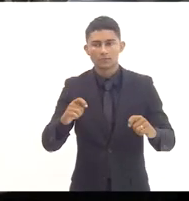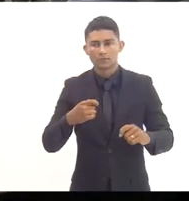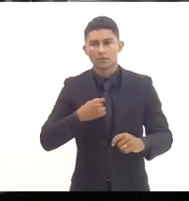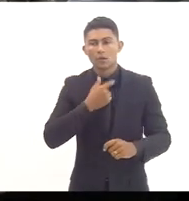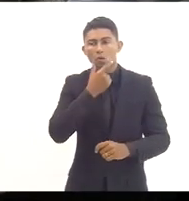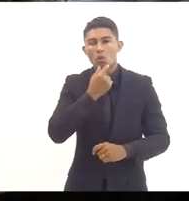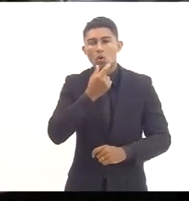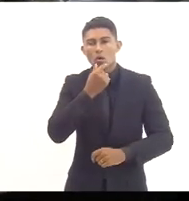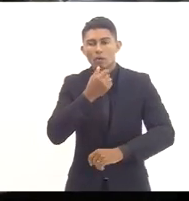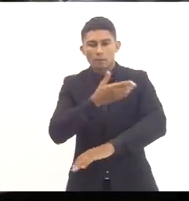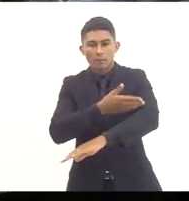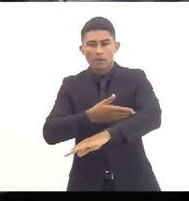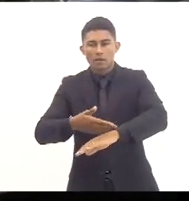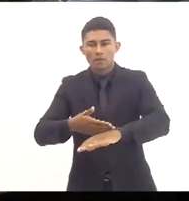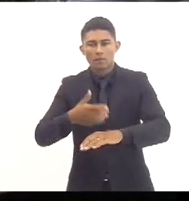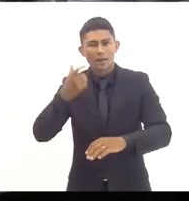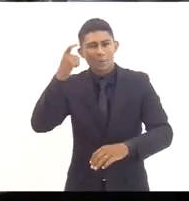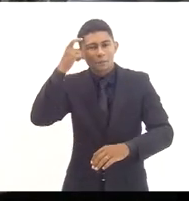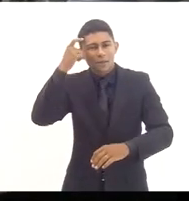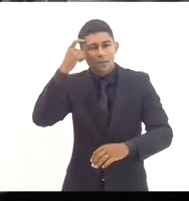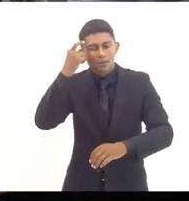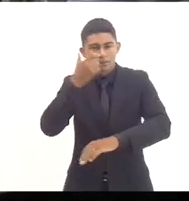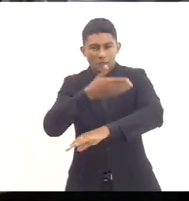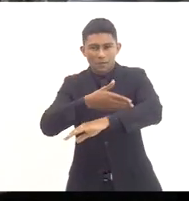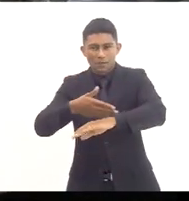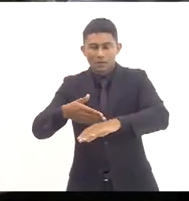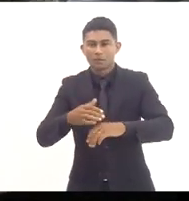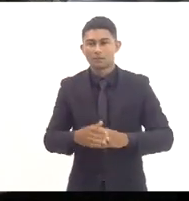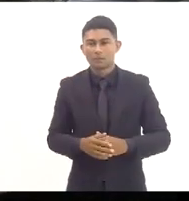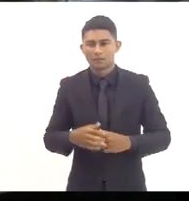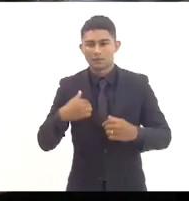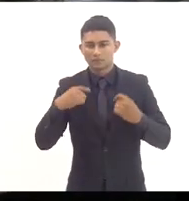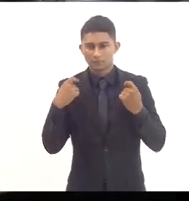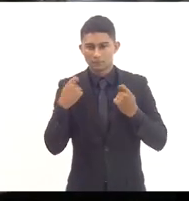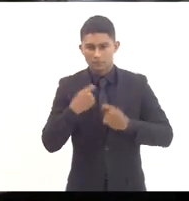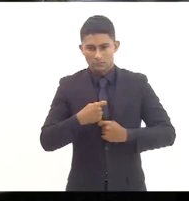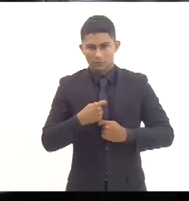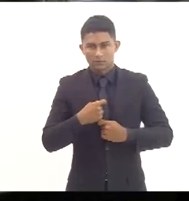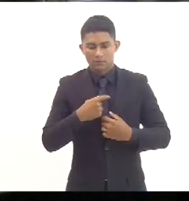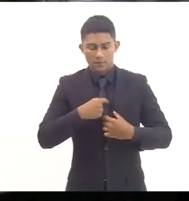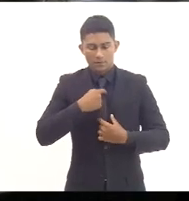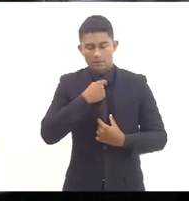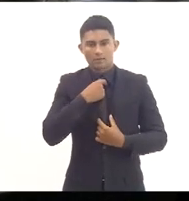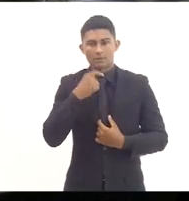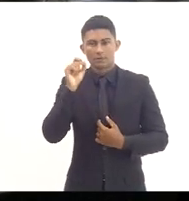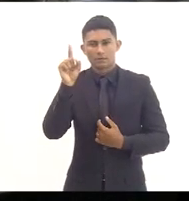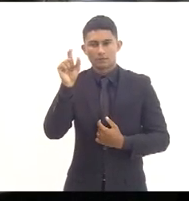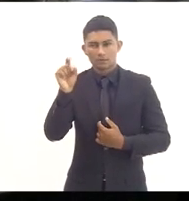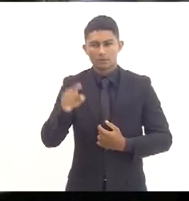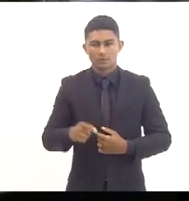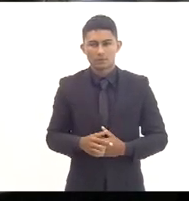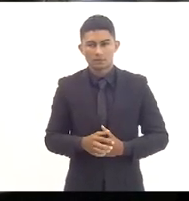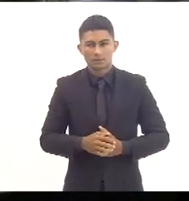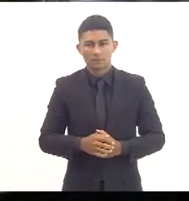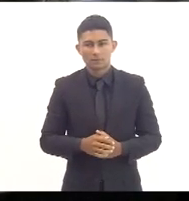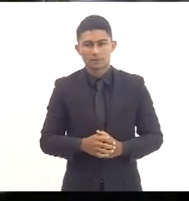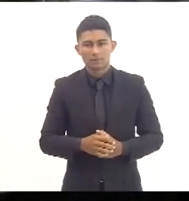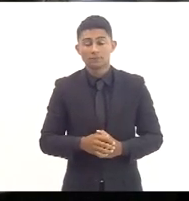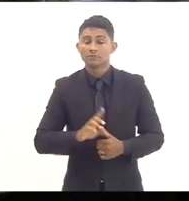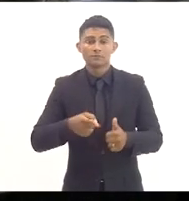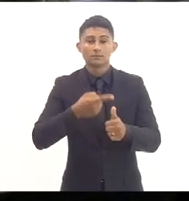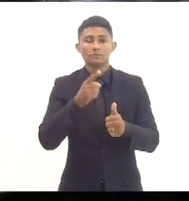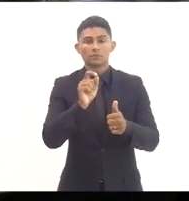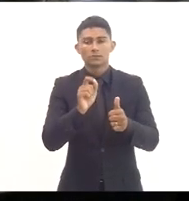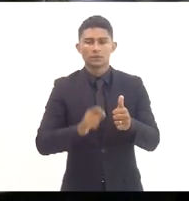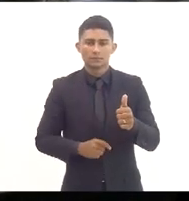poucos Cabelos cabelos cor de terno e gravata Azul Ribeiro